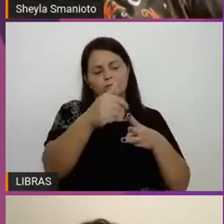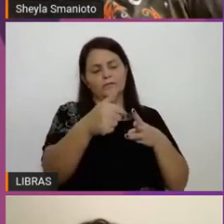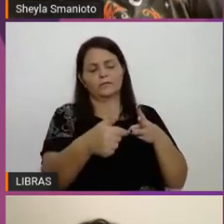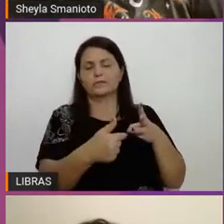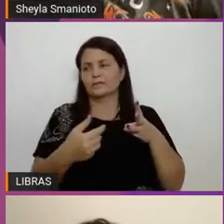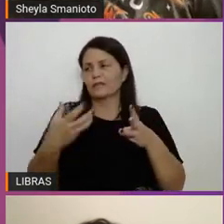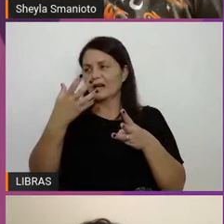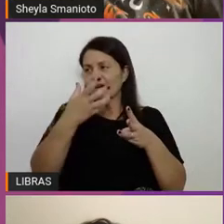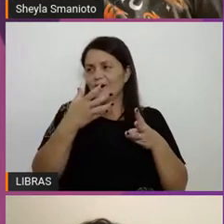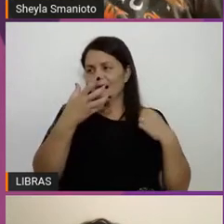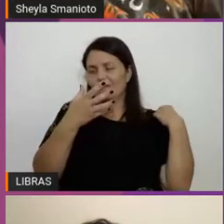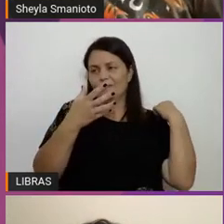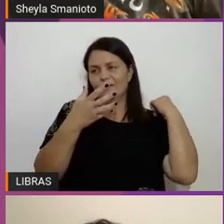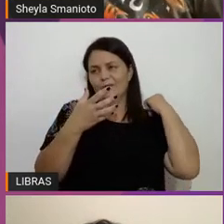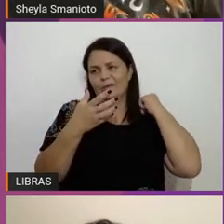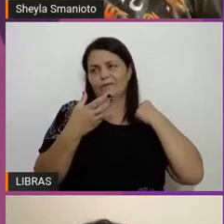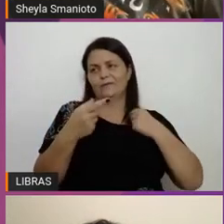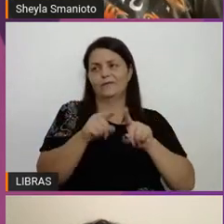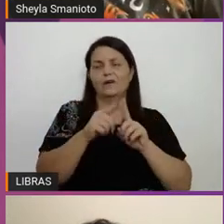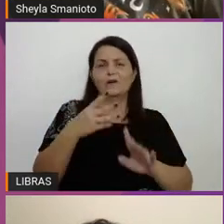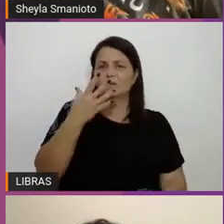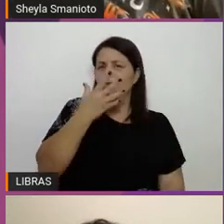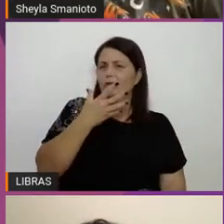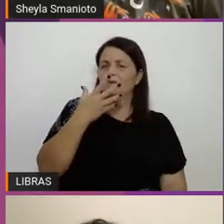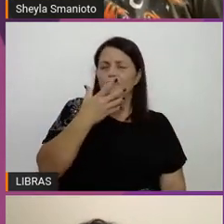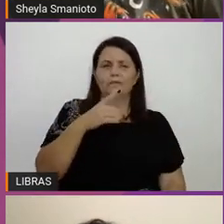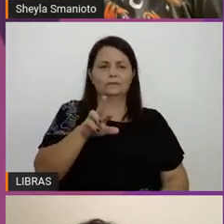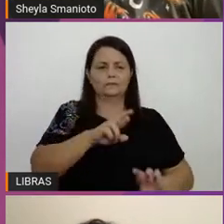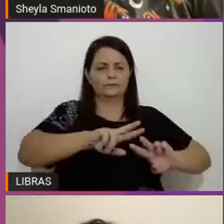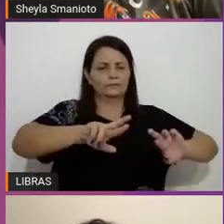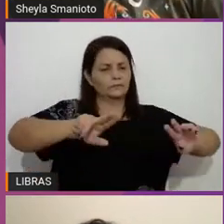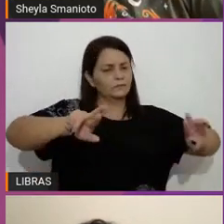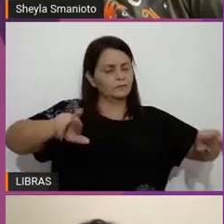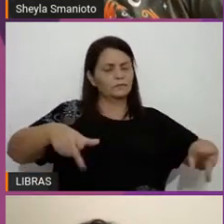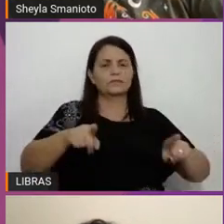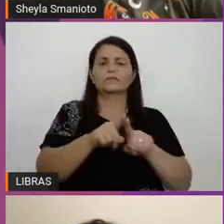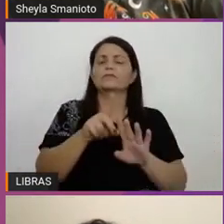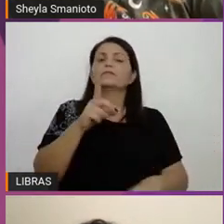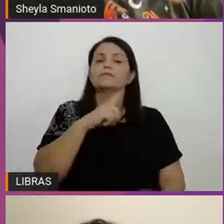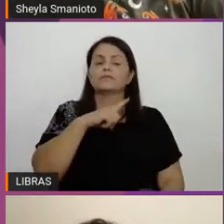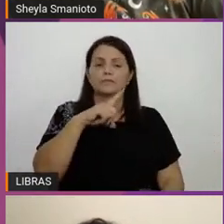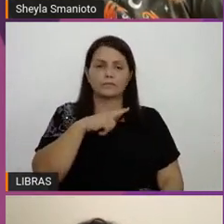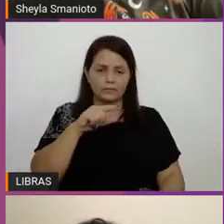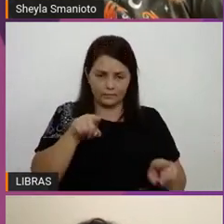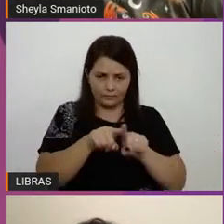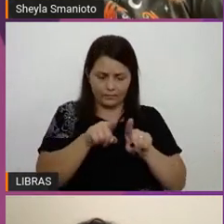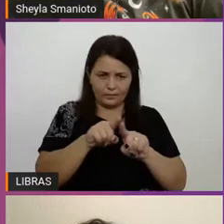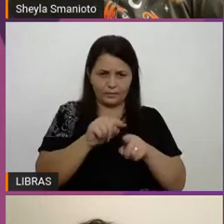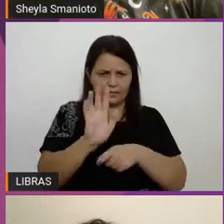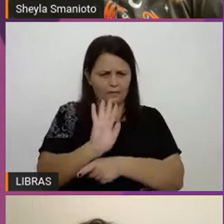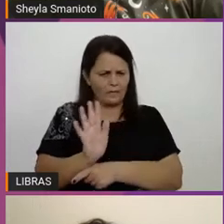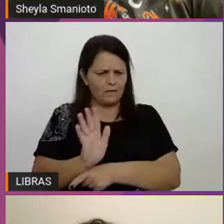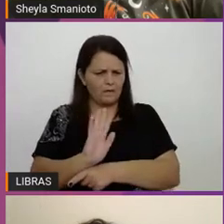comando que tão muito difícil tem crescer mas que tem é um filme em como muito